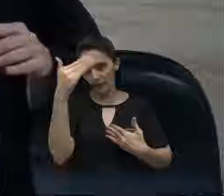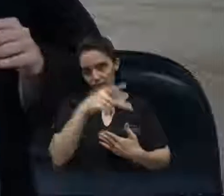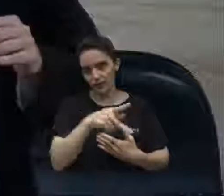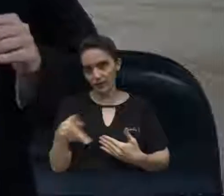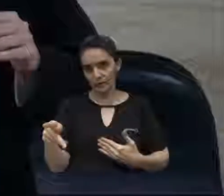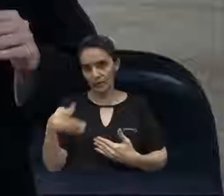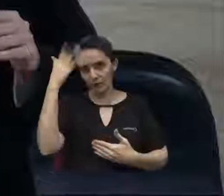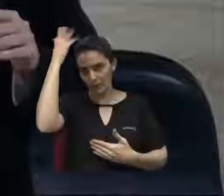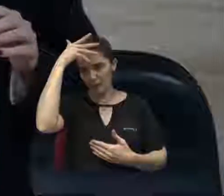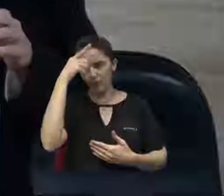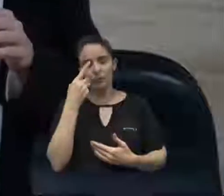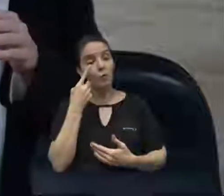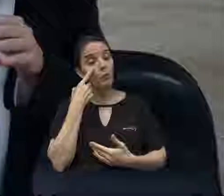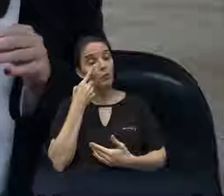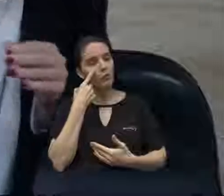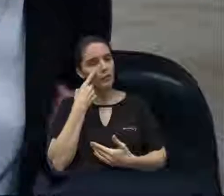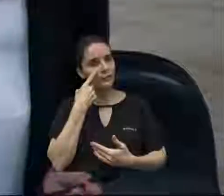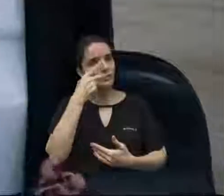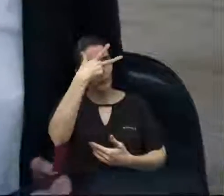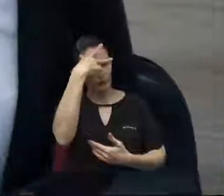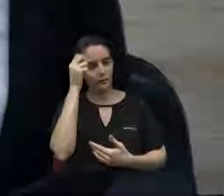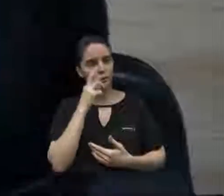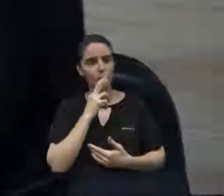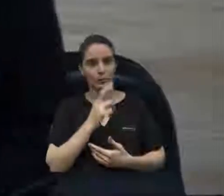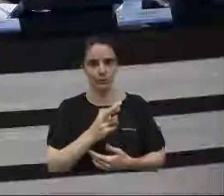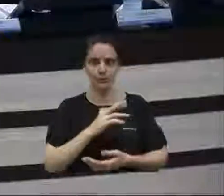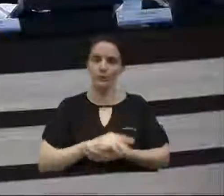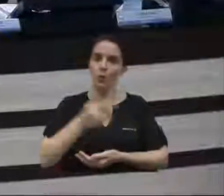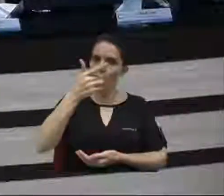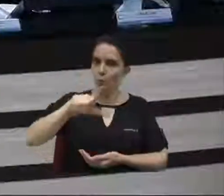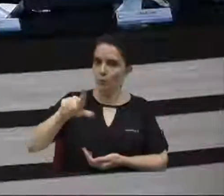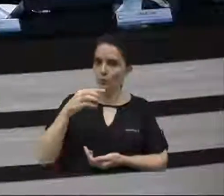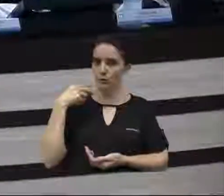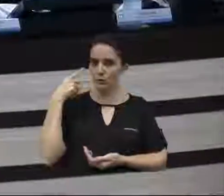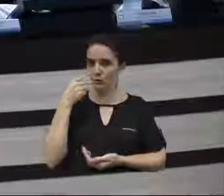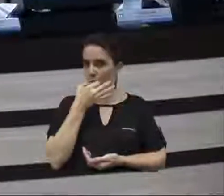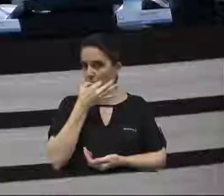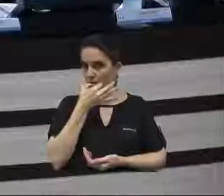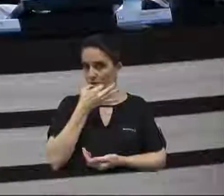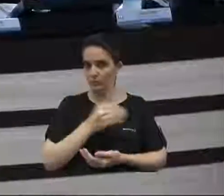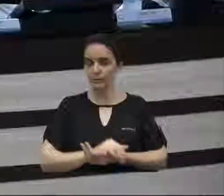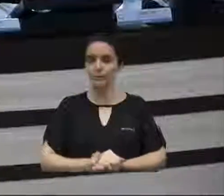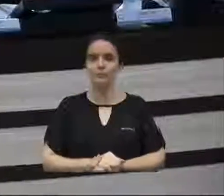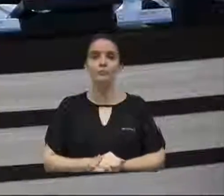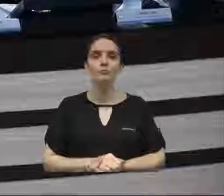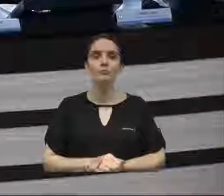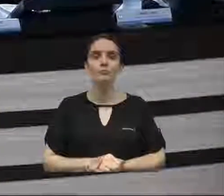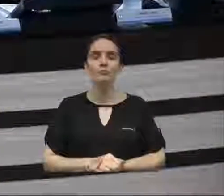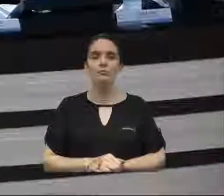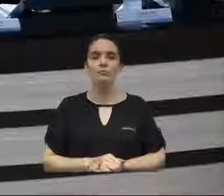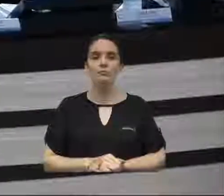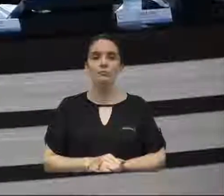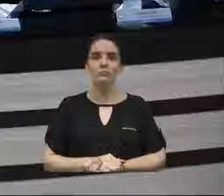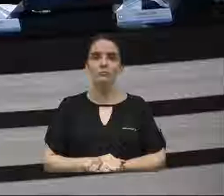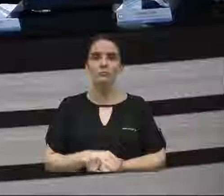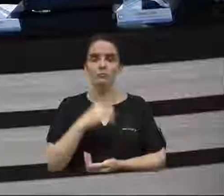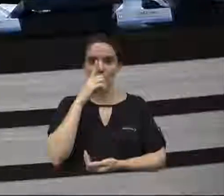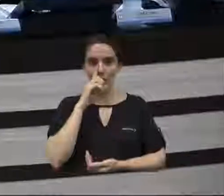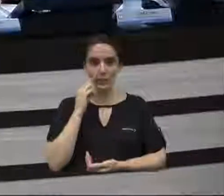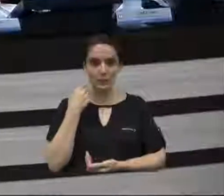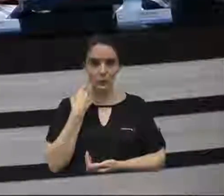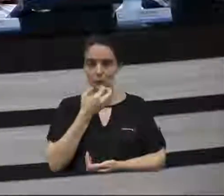olho na resposta do requerimento, doutor. Algum outro vereador deseja discutir? Eu desejo. Com a palavra o vereador